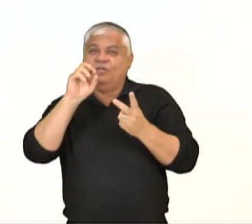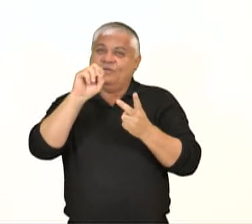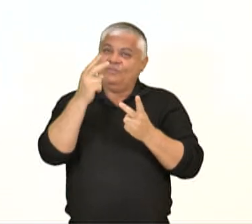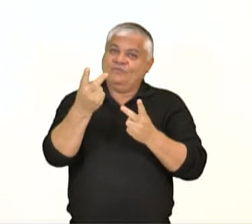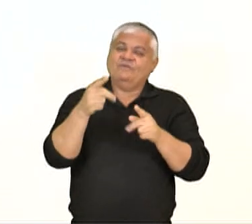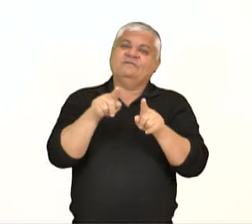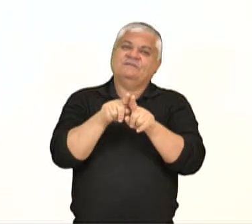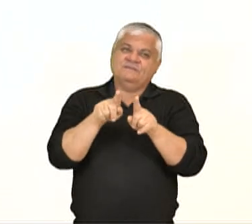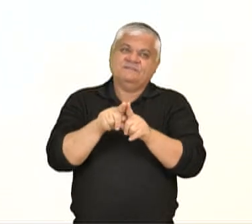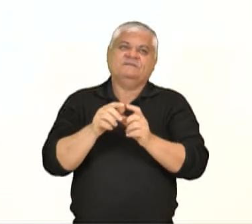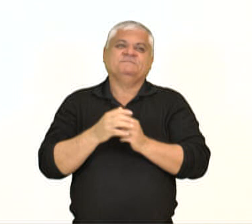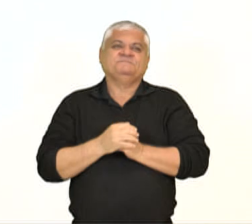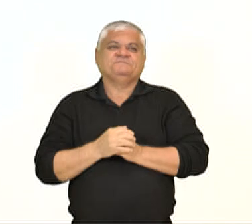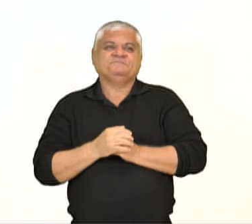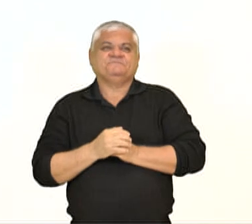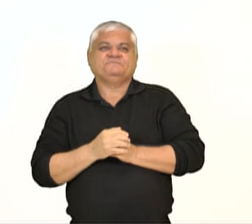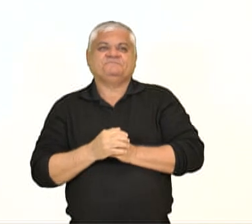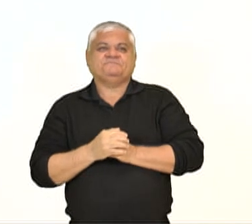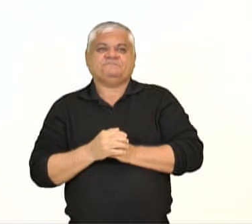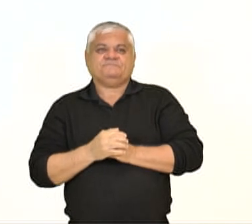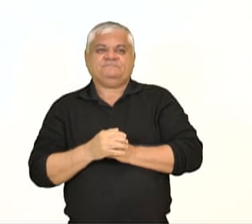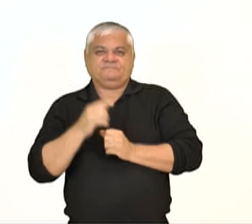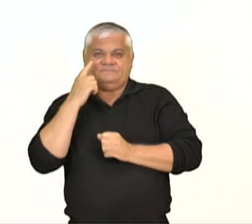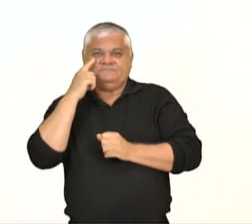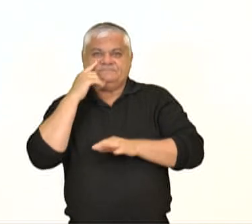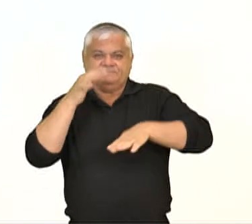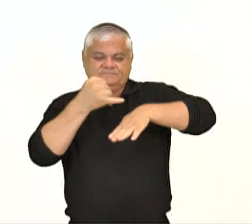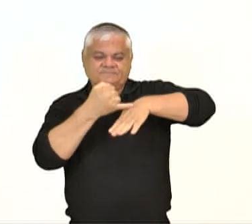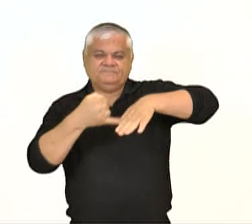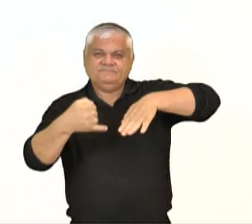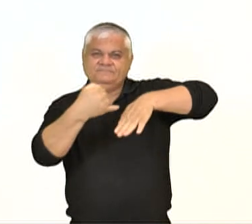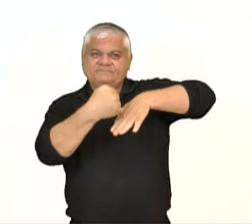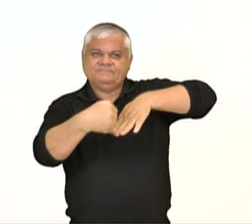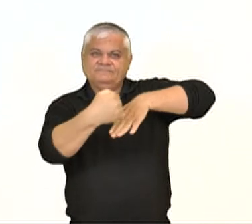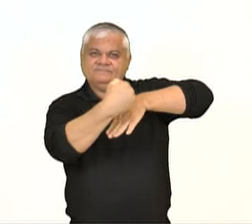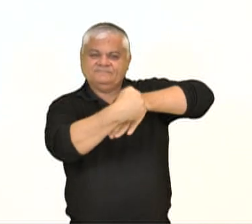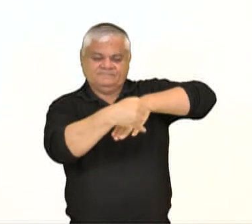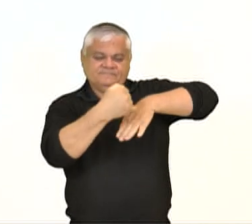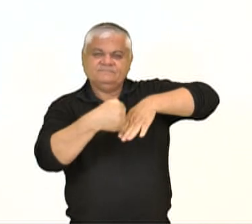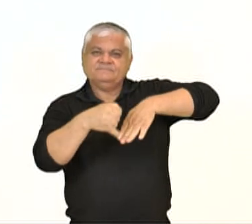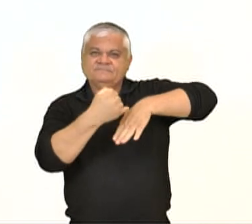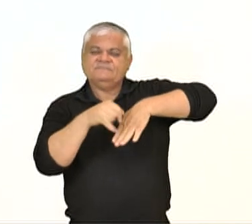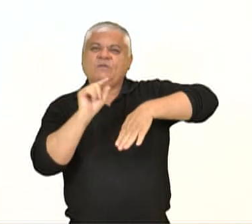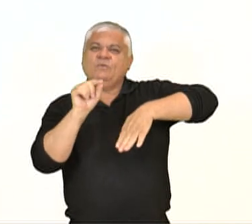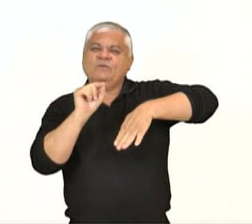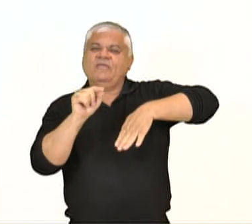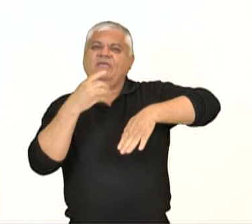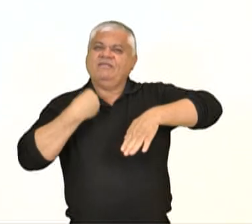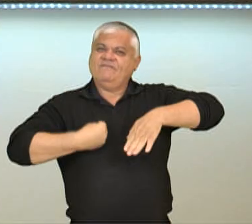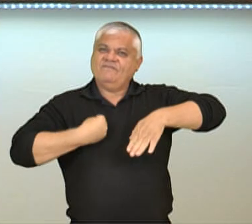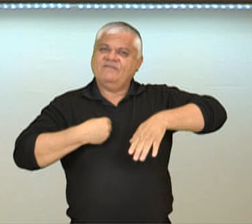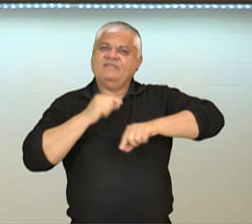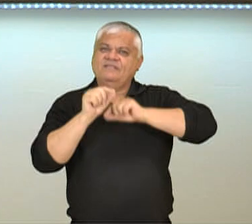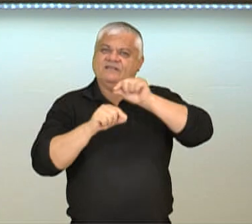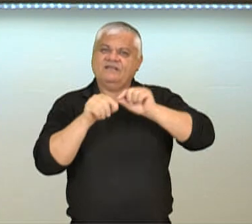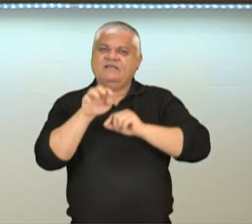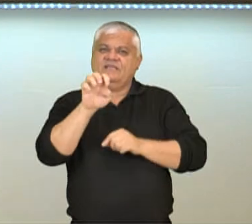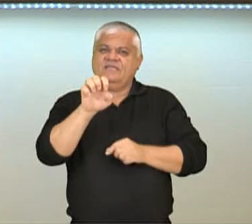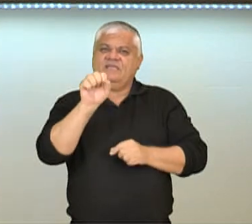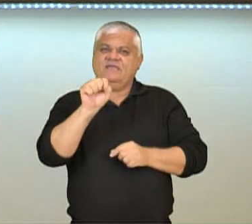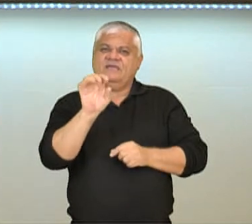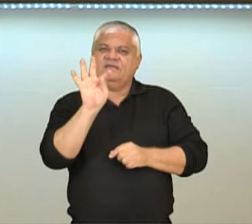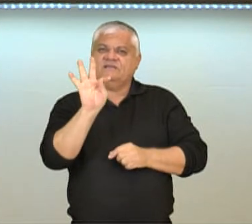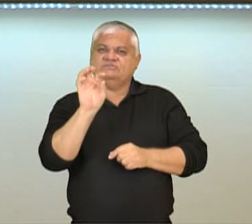processo da transpiração e da respiração. E aqui no limbo, essa parte da folha, está ali a presença dos